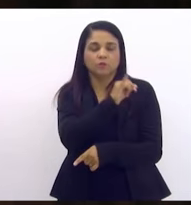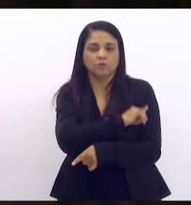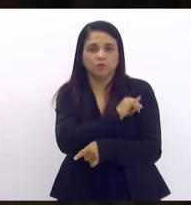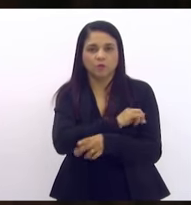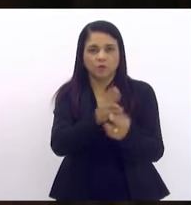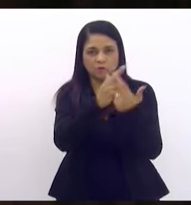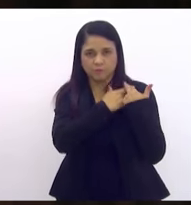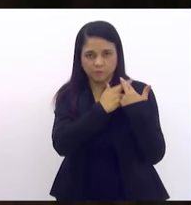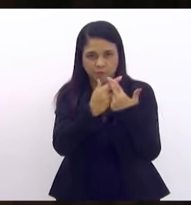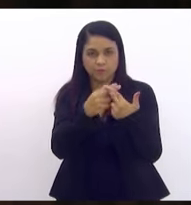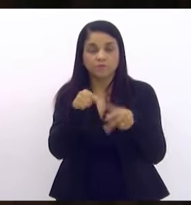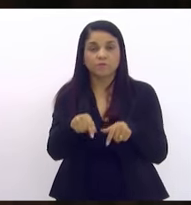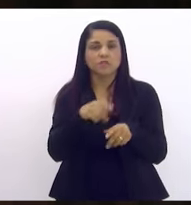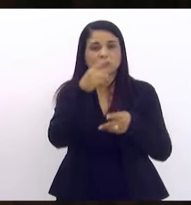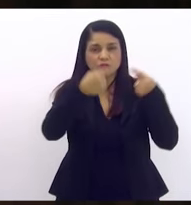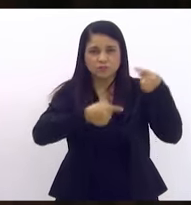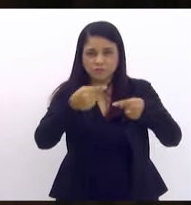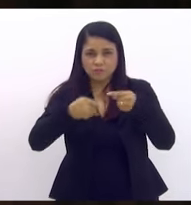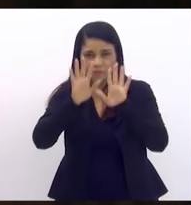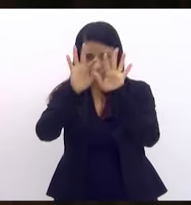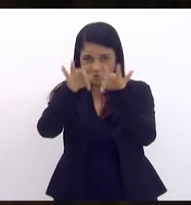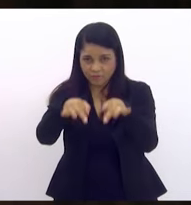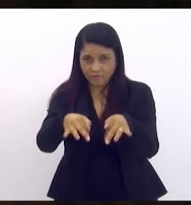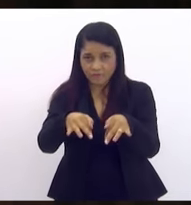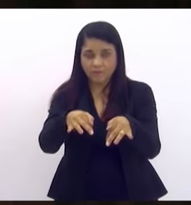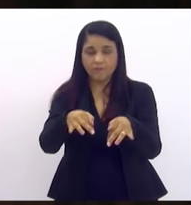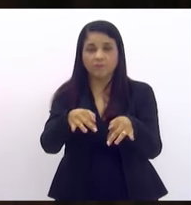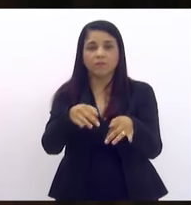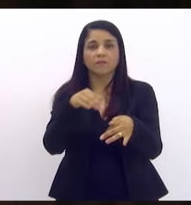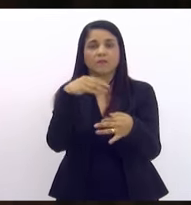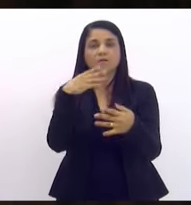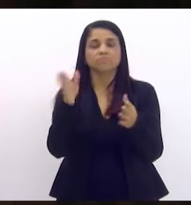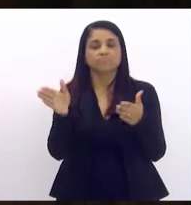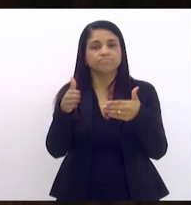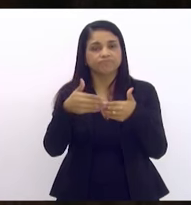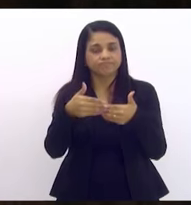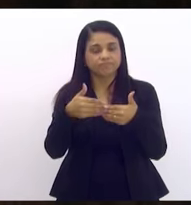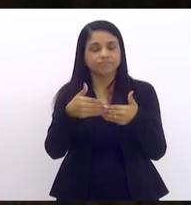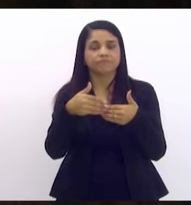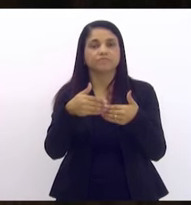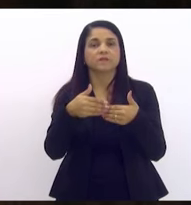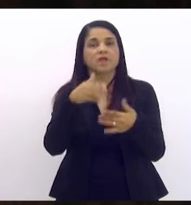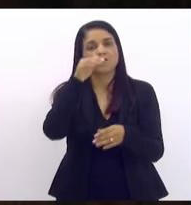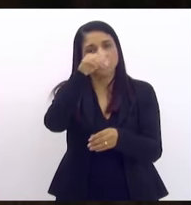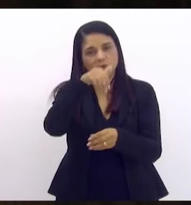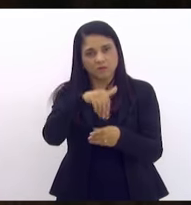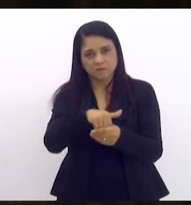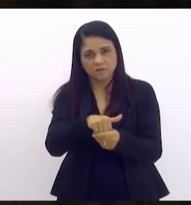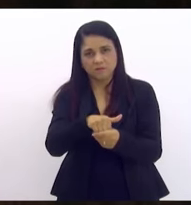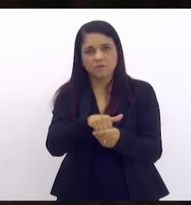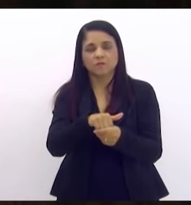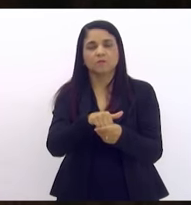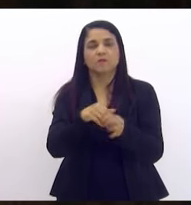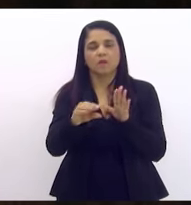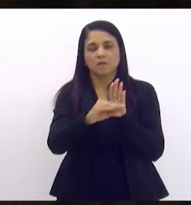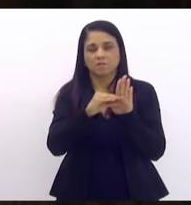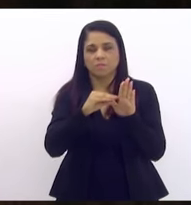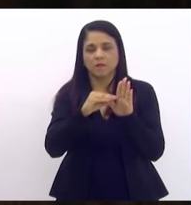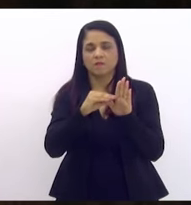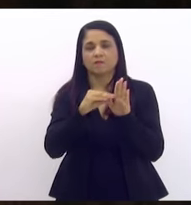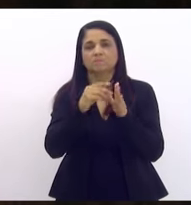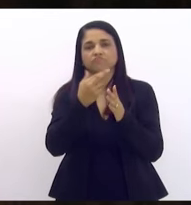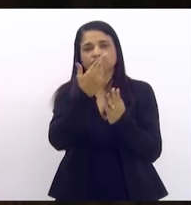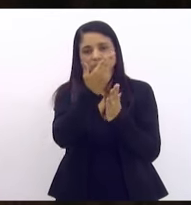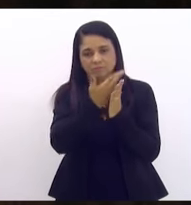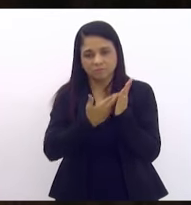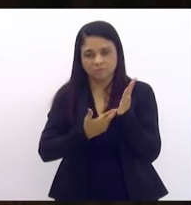em discussão não havendo Quem Queira discutir encerrada a discussão em votação a emenda de redação senores apr